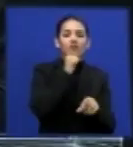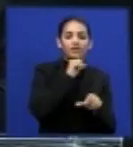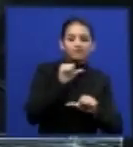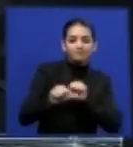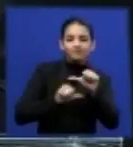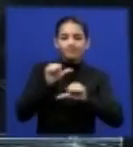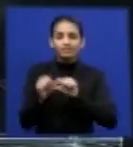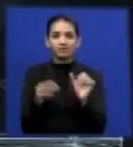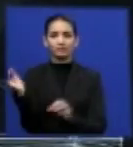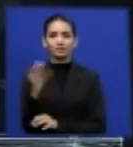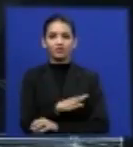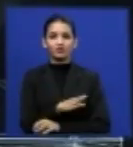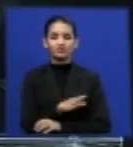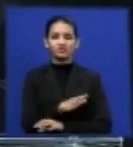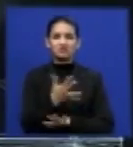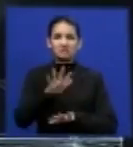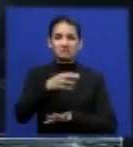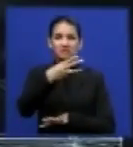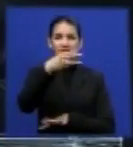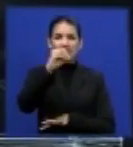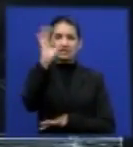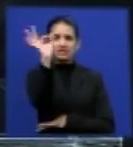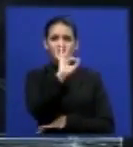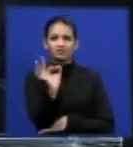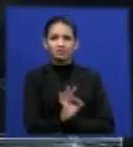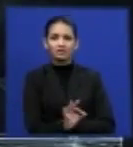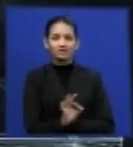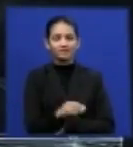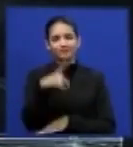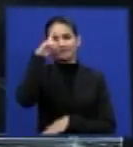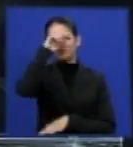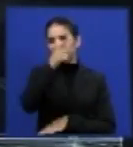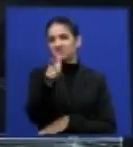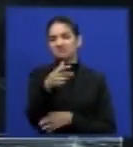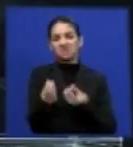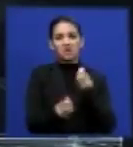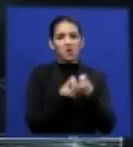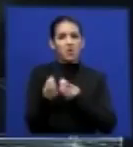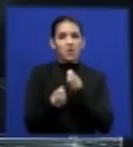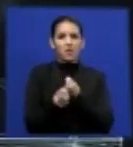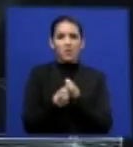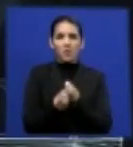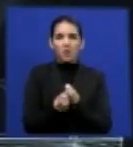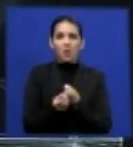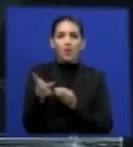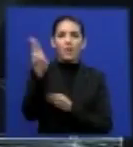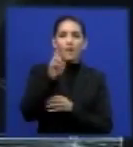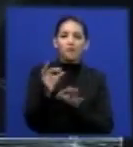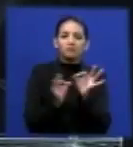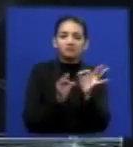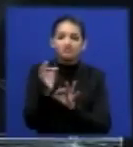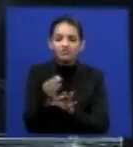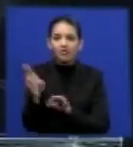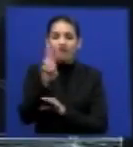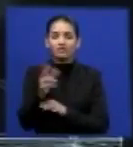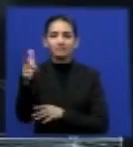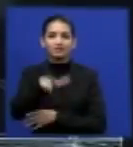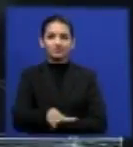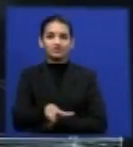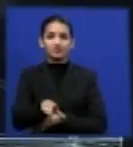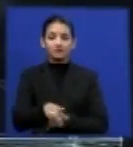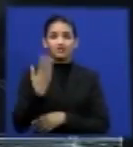aproximadamente 30% ou até mais, não se presta para processos de reforma. Então, nós estamos